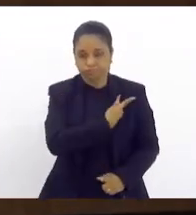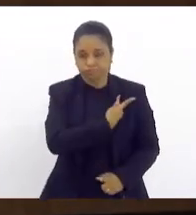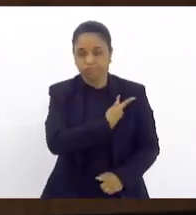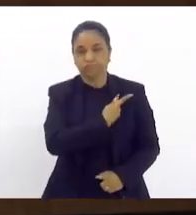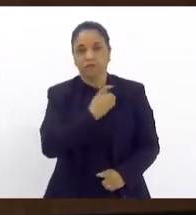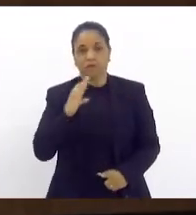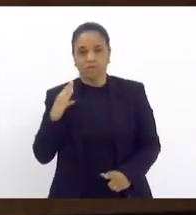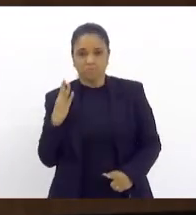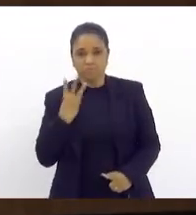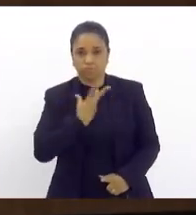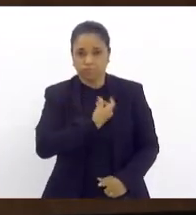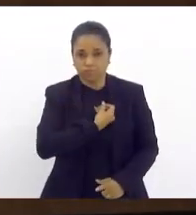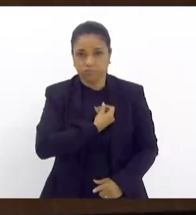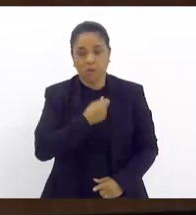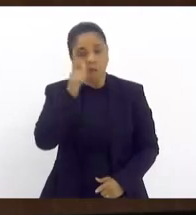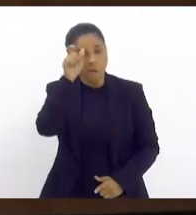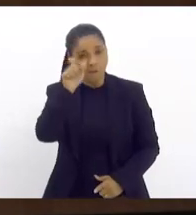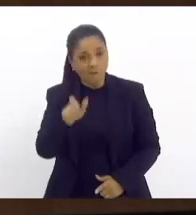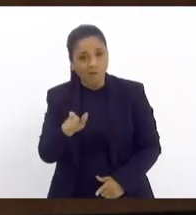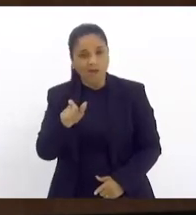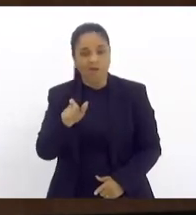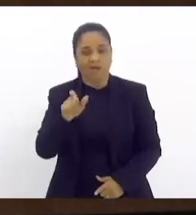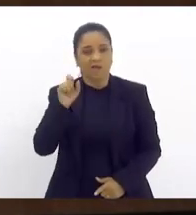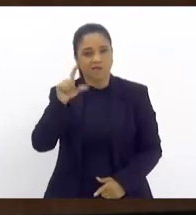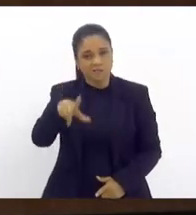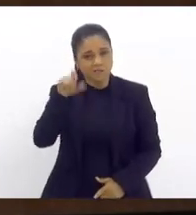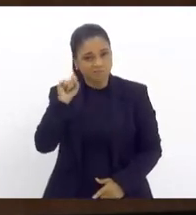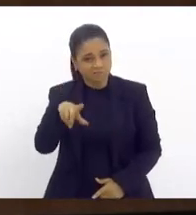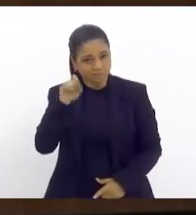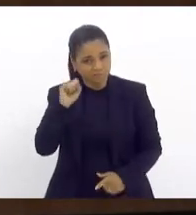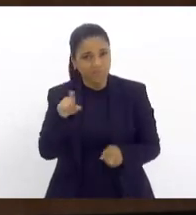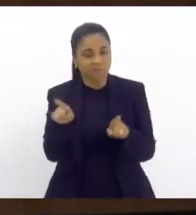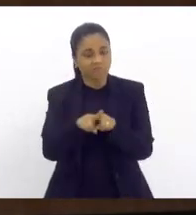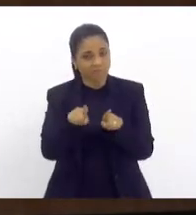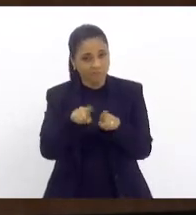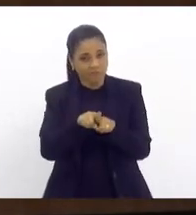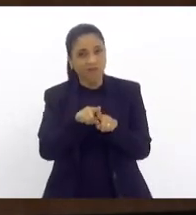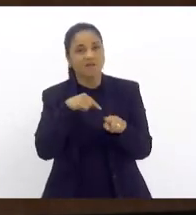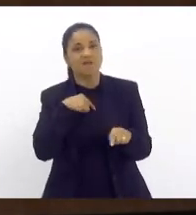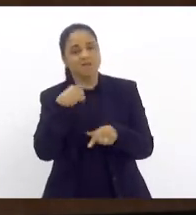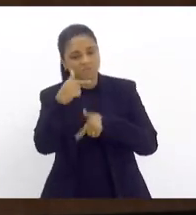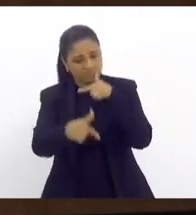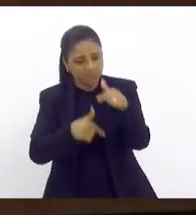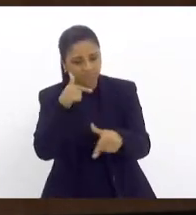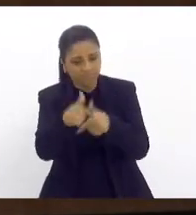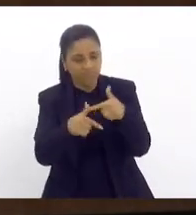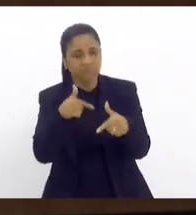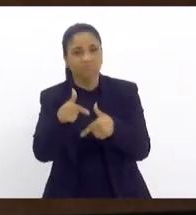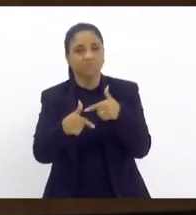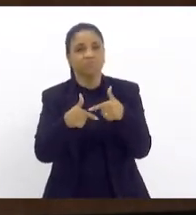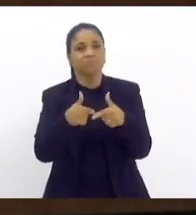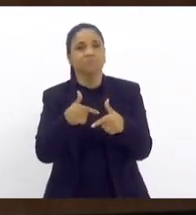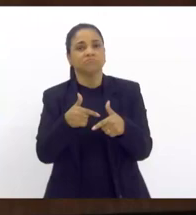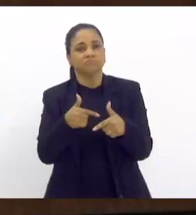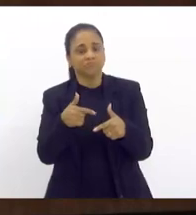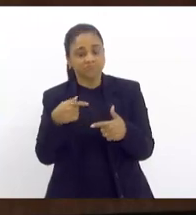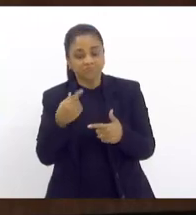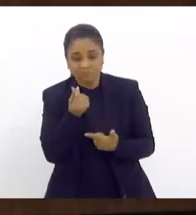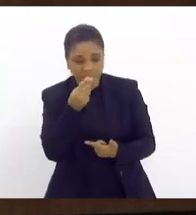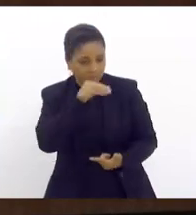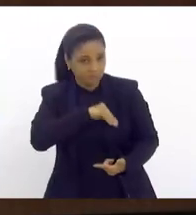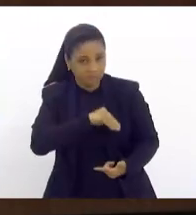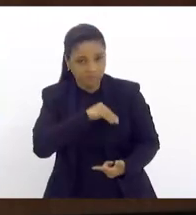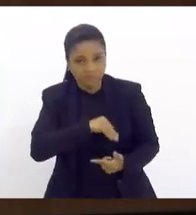falam de mulheres periféricas falo do maior ativo econômico que emprega trabalho para gerar renda e gostaria